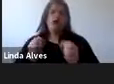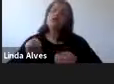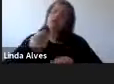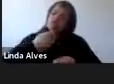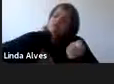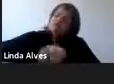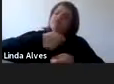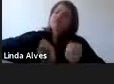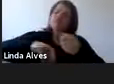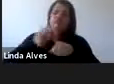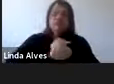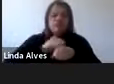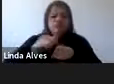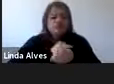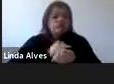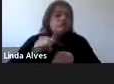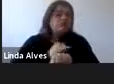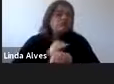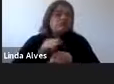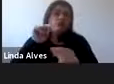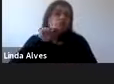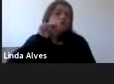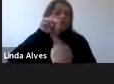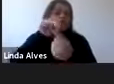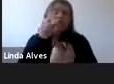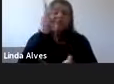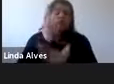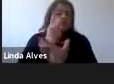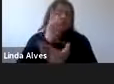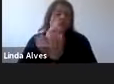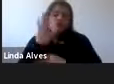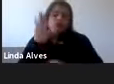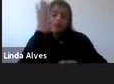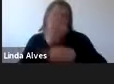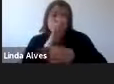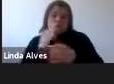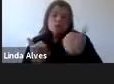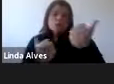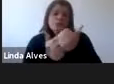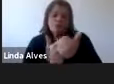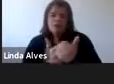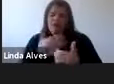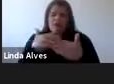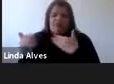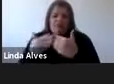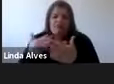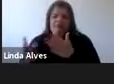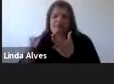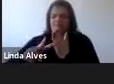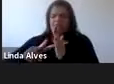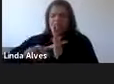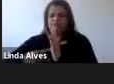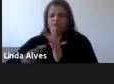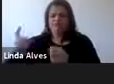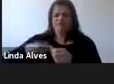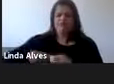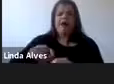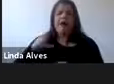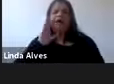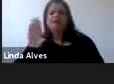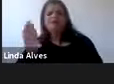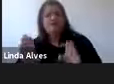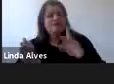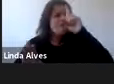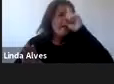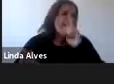discutir estratégia em conjunta, porque é aquilo que nós falamos da solidariedade aos trabalhadores. Então, não importa se o trabalhador está vestindo uma camisa azul, uma camisa amarela, uma